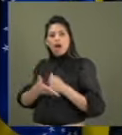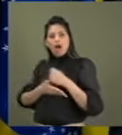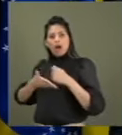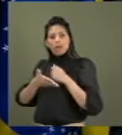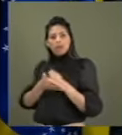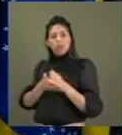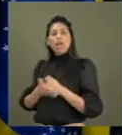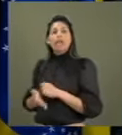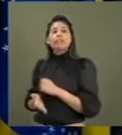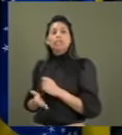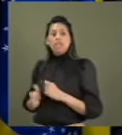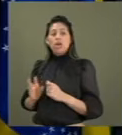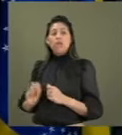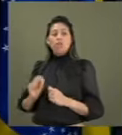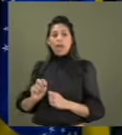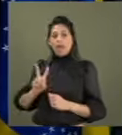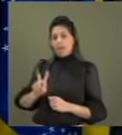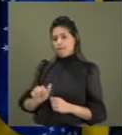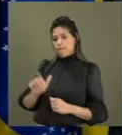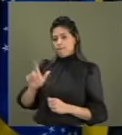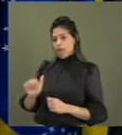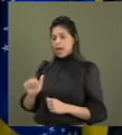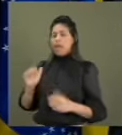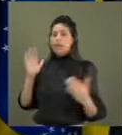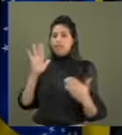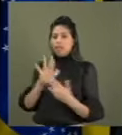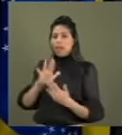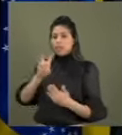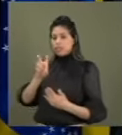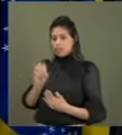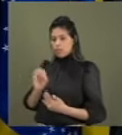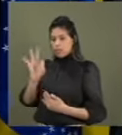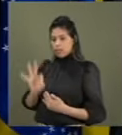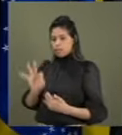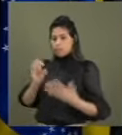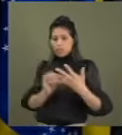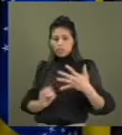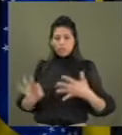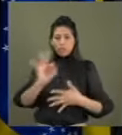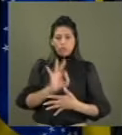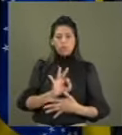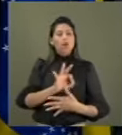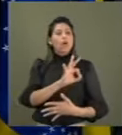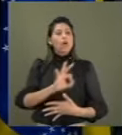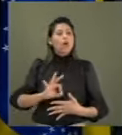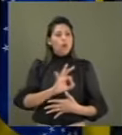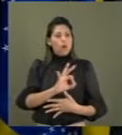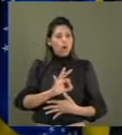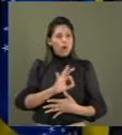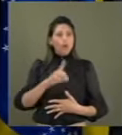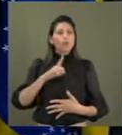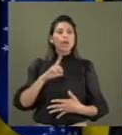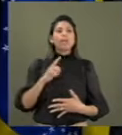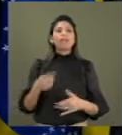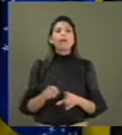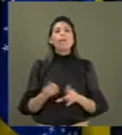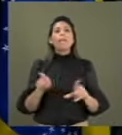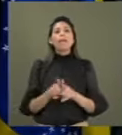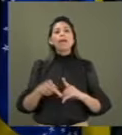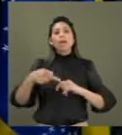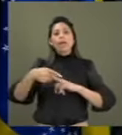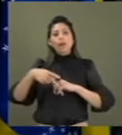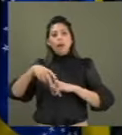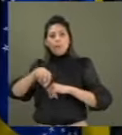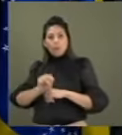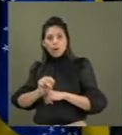de vagas, 50% das cotas. A ampliação de políticas afirmativas após graduação. Inclusão